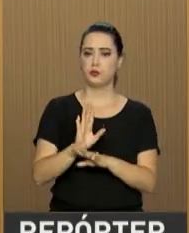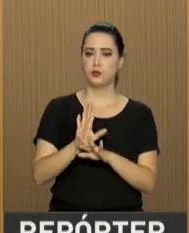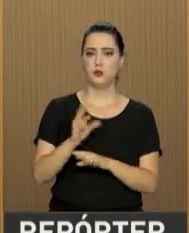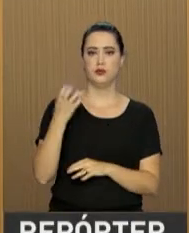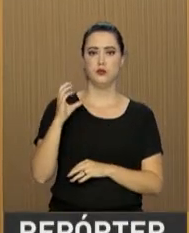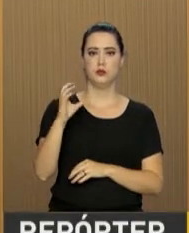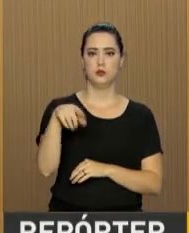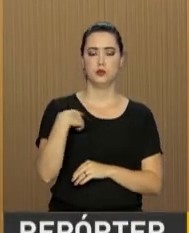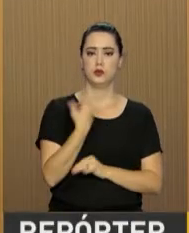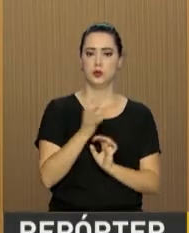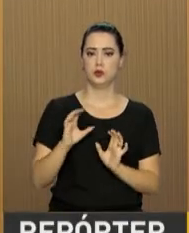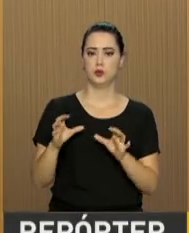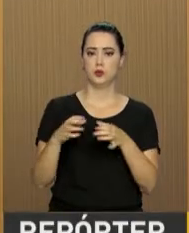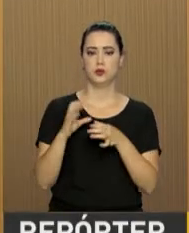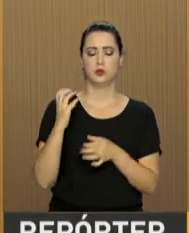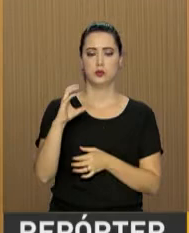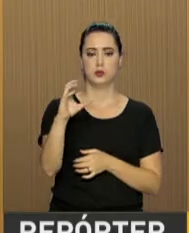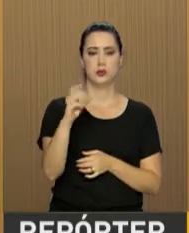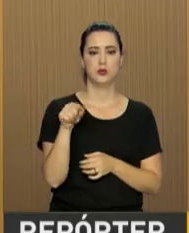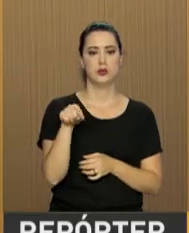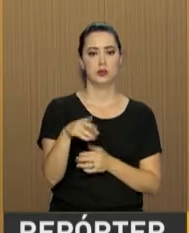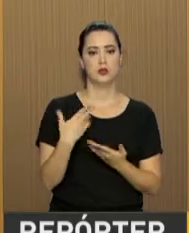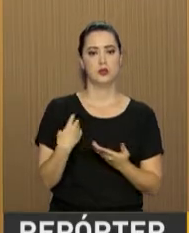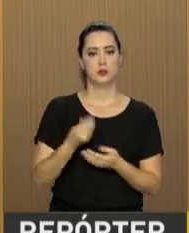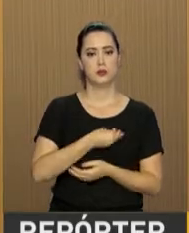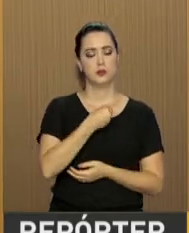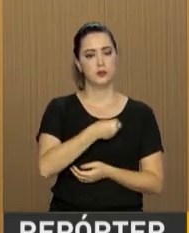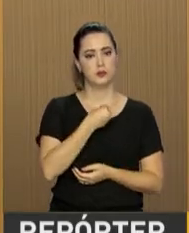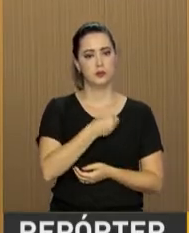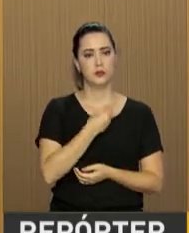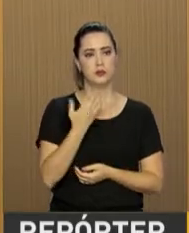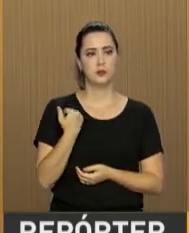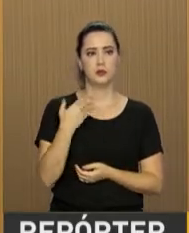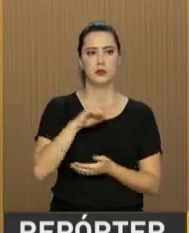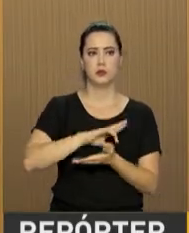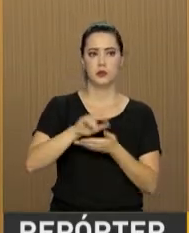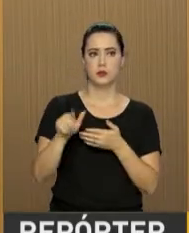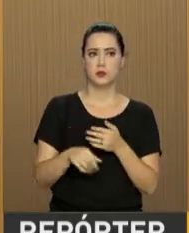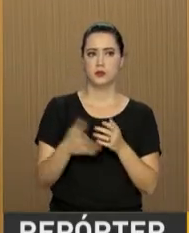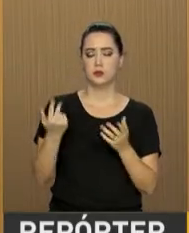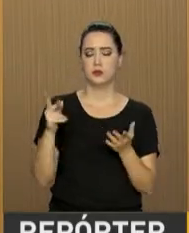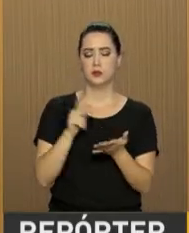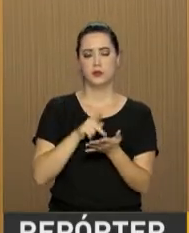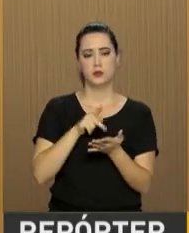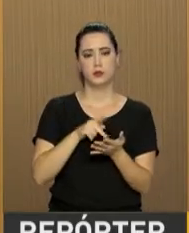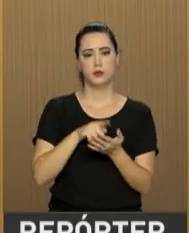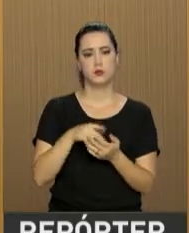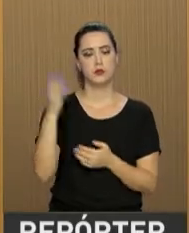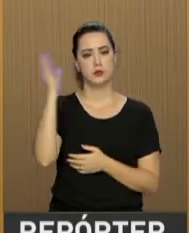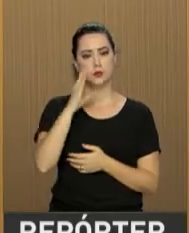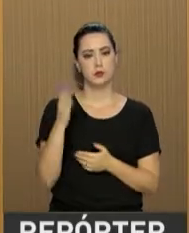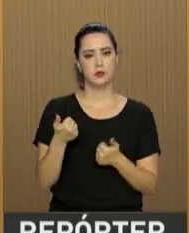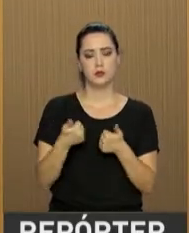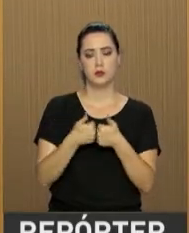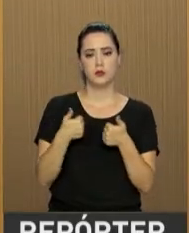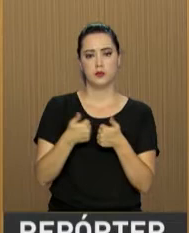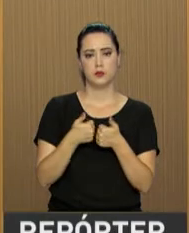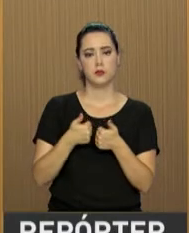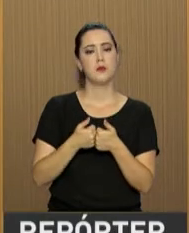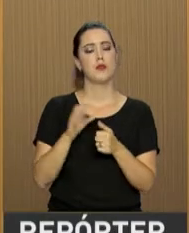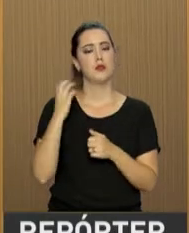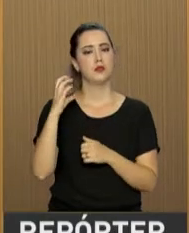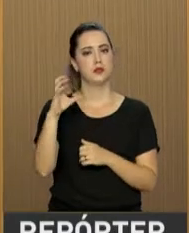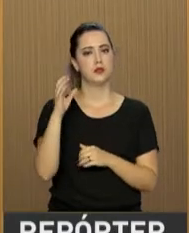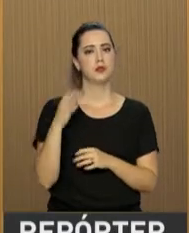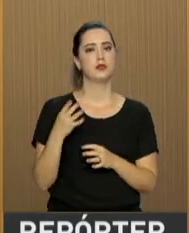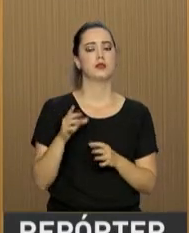nossos cientistas pra a conviver em com as múltiplas realidades do brasil aproximaram a ciência